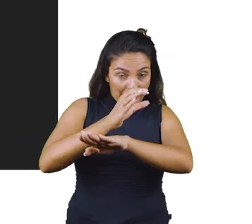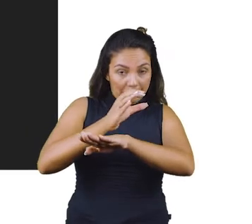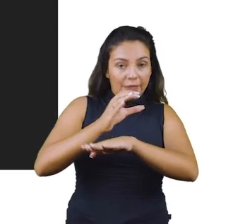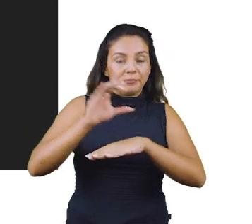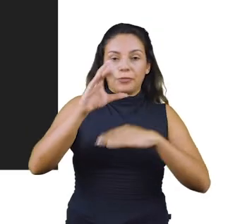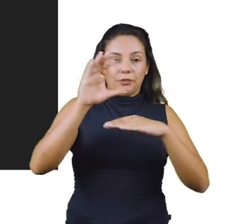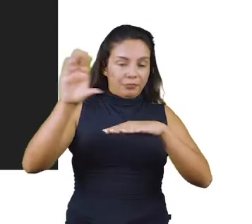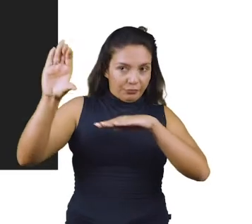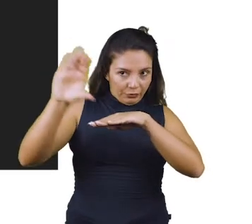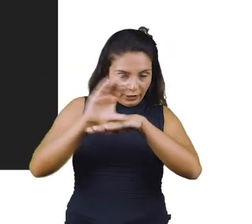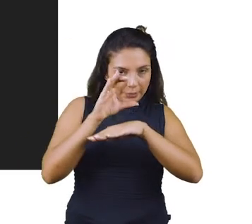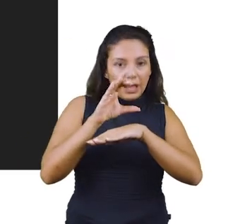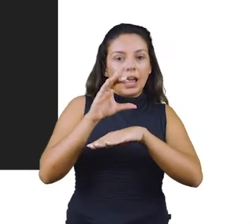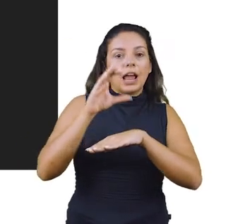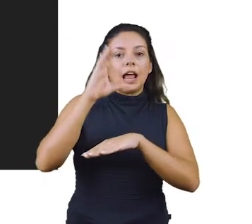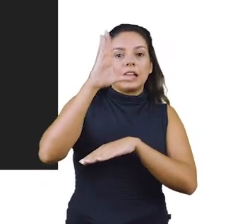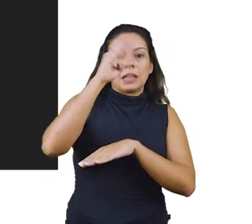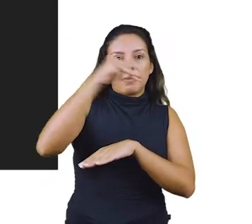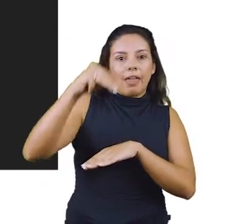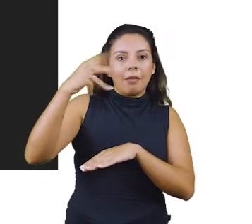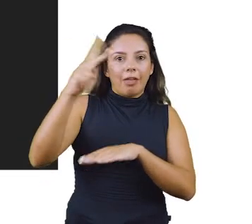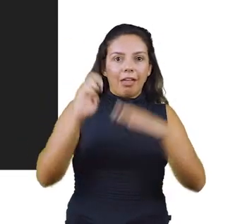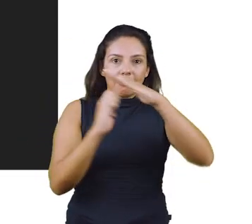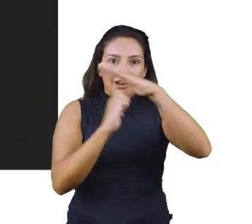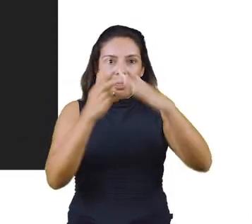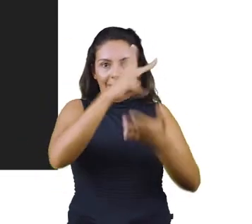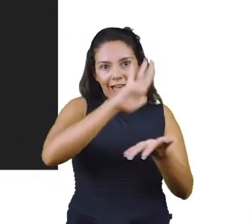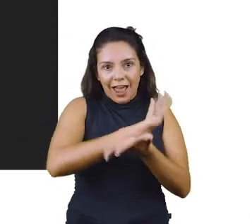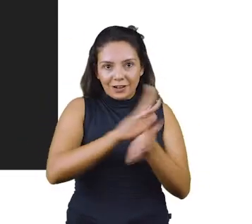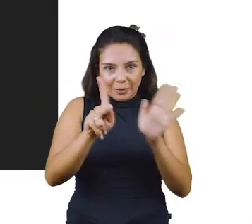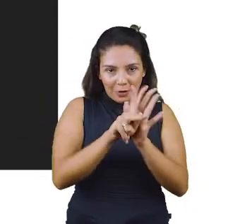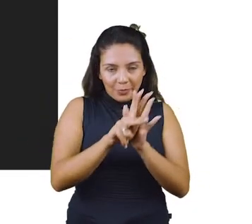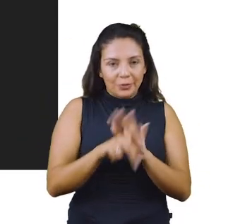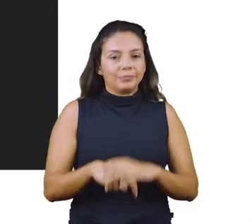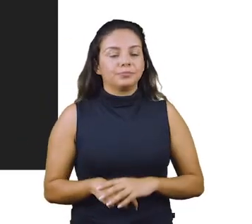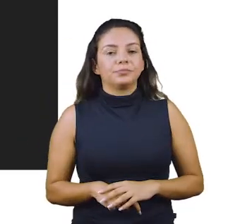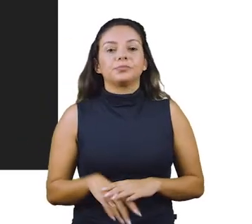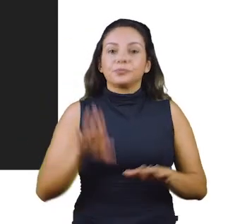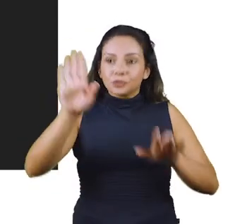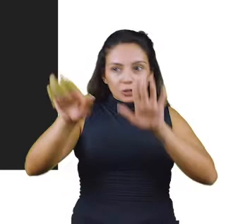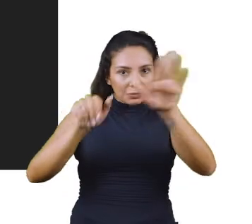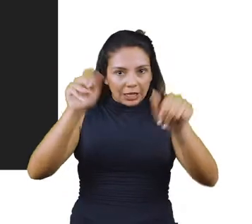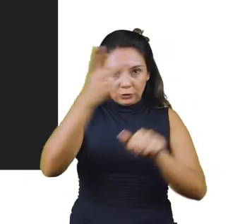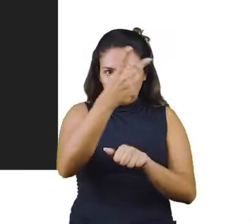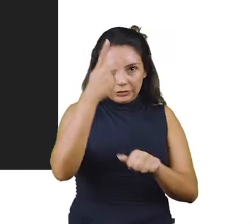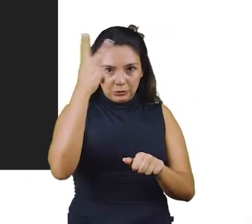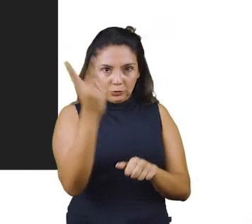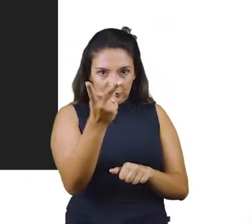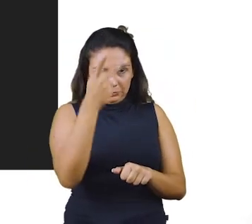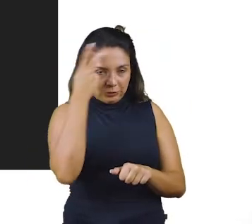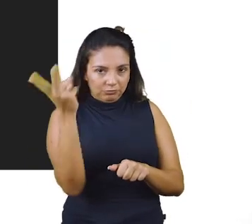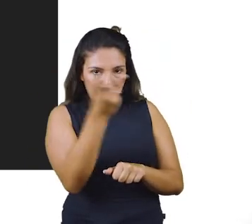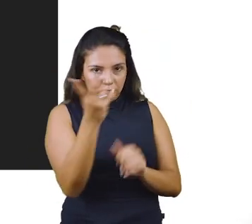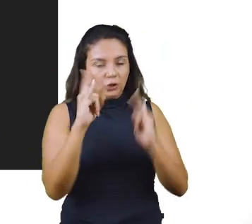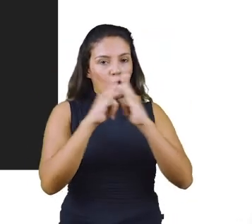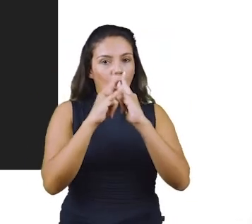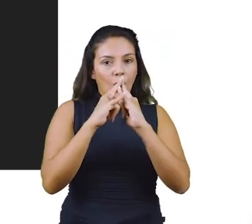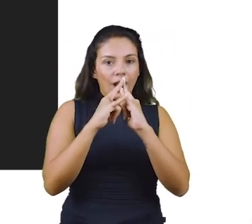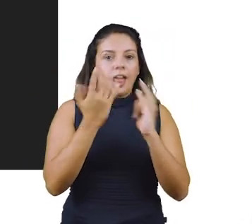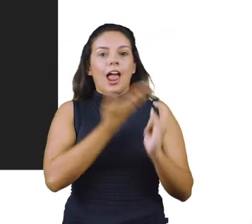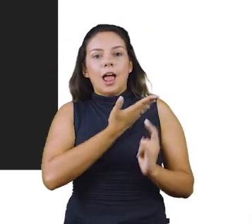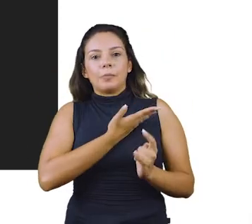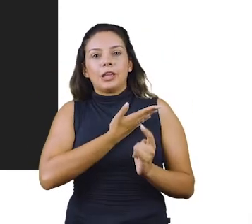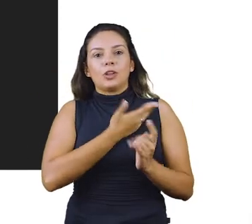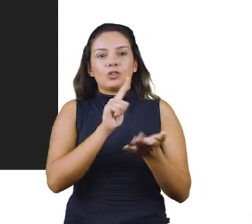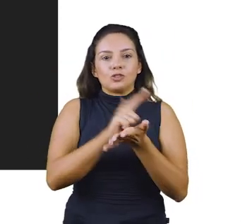Companhia de Metalurgia e Mineração. Então, vamos chamar na tela os nossos convidados de hoje, que são os colegas e amigos jornalistas